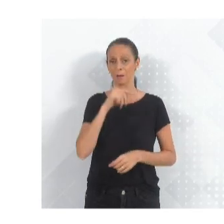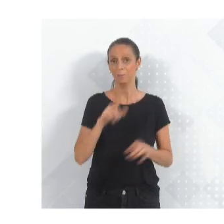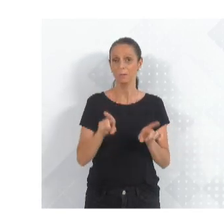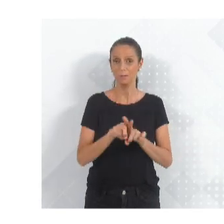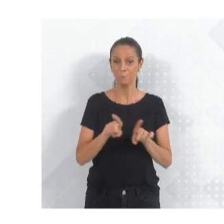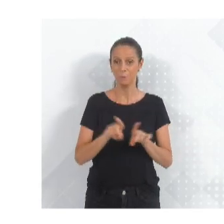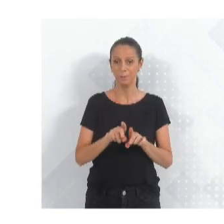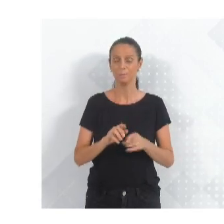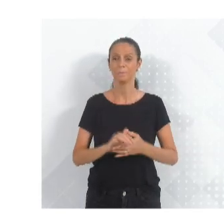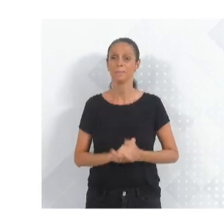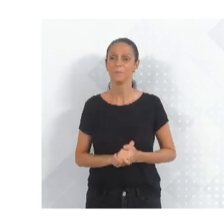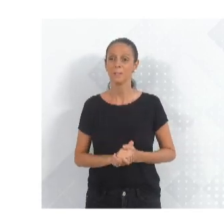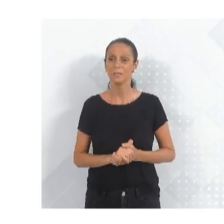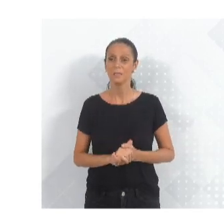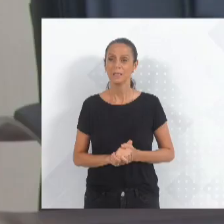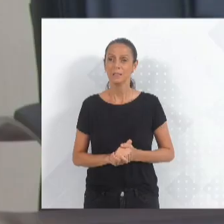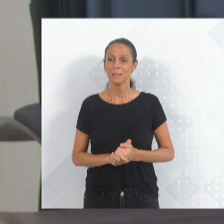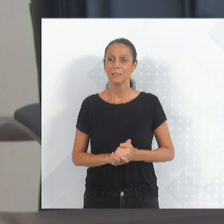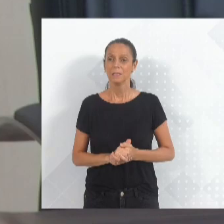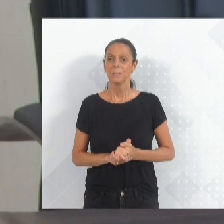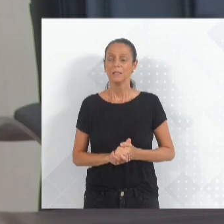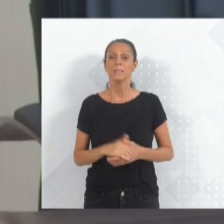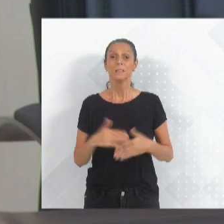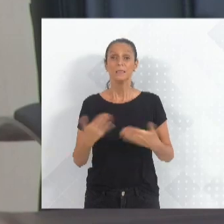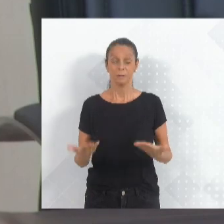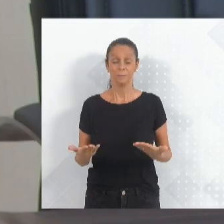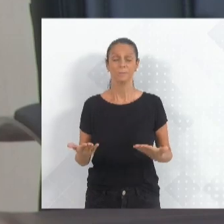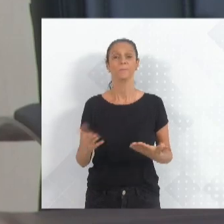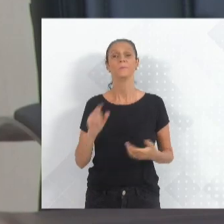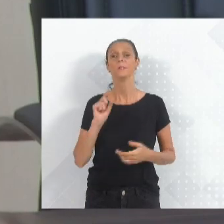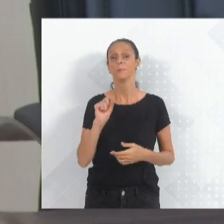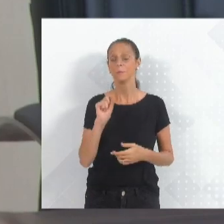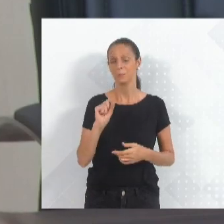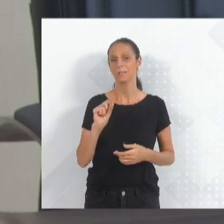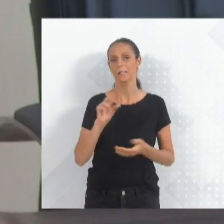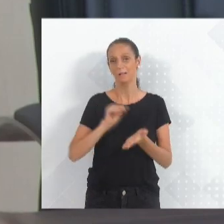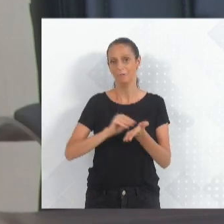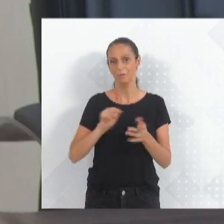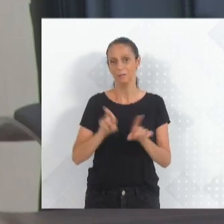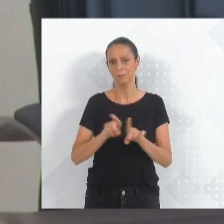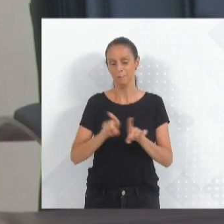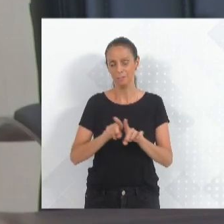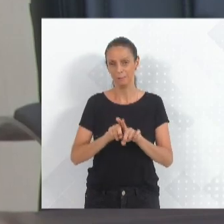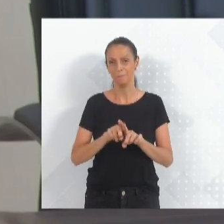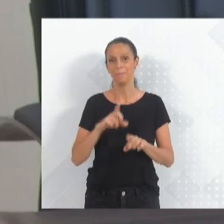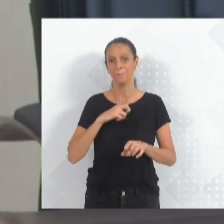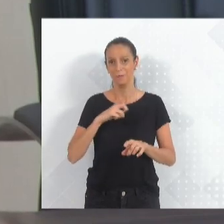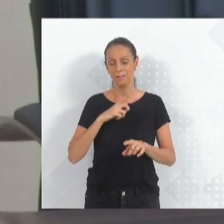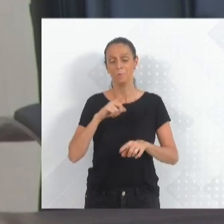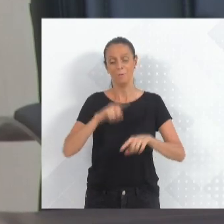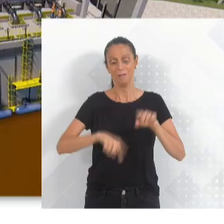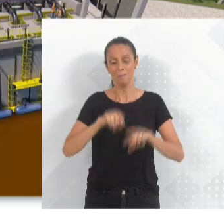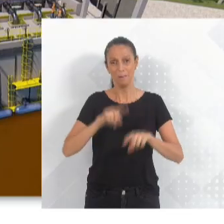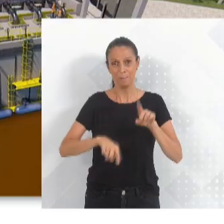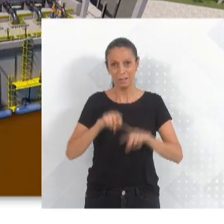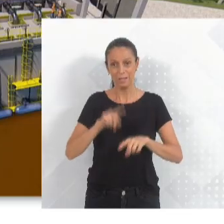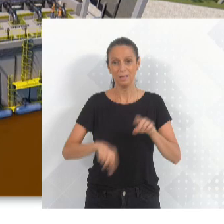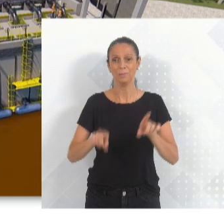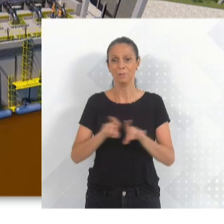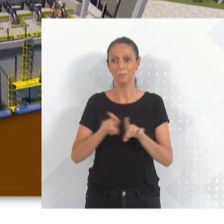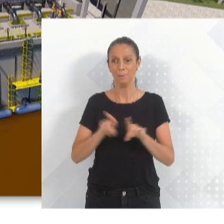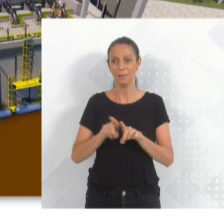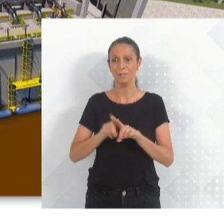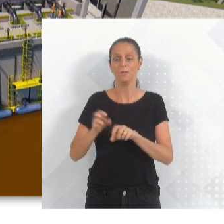do geofoneamento. O que é? O equipamento que é utilizado sempre nas madrugadas para nós